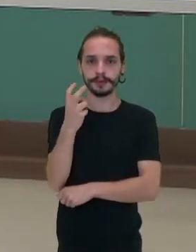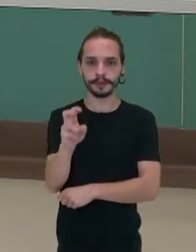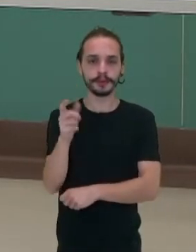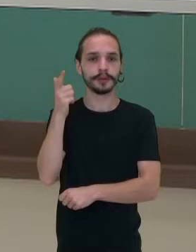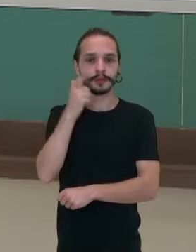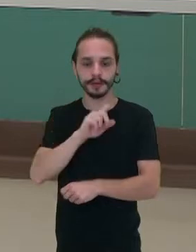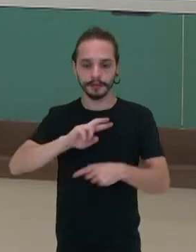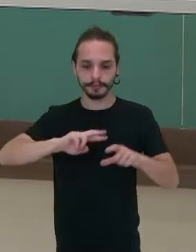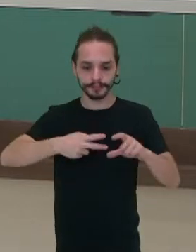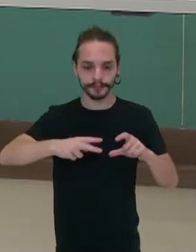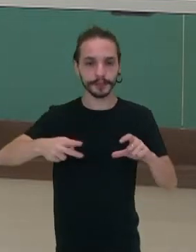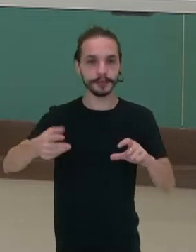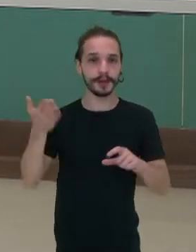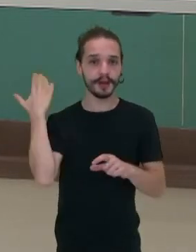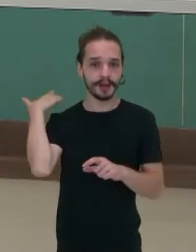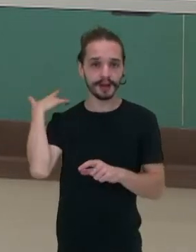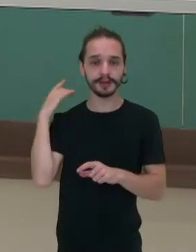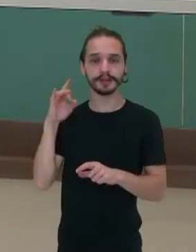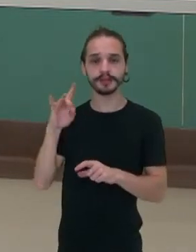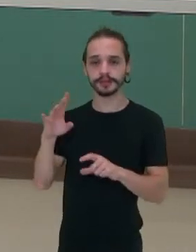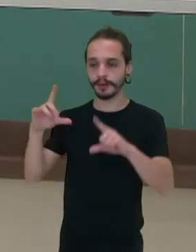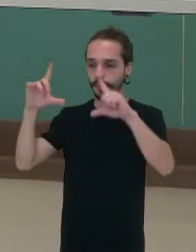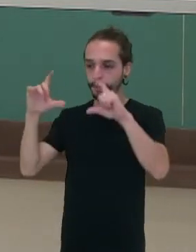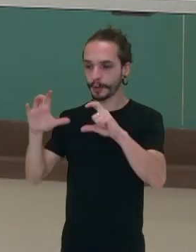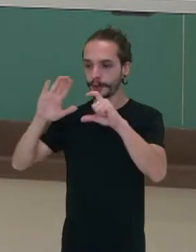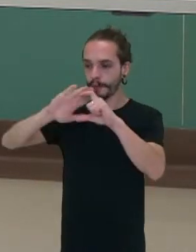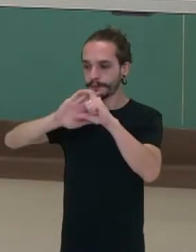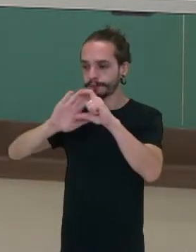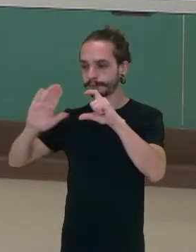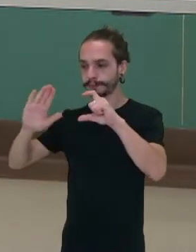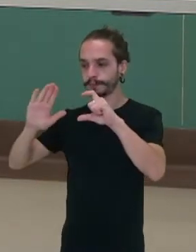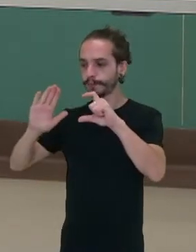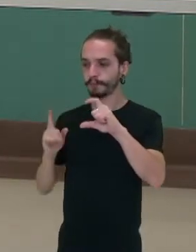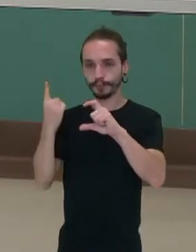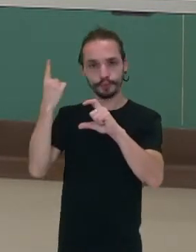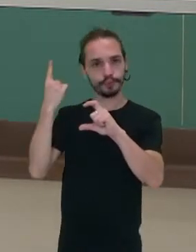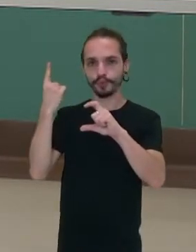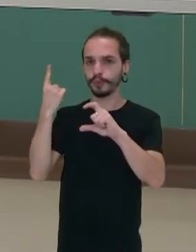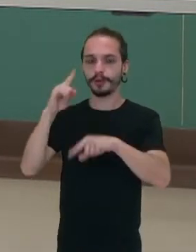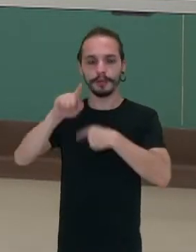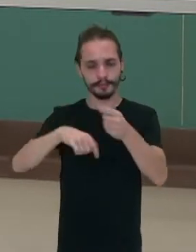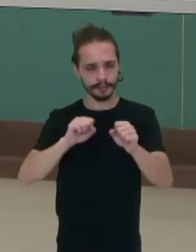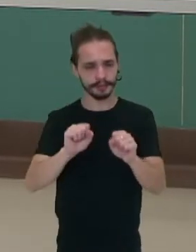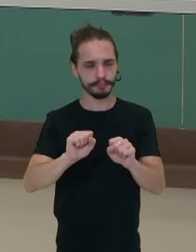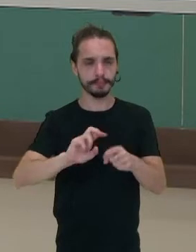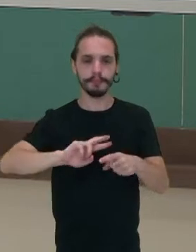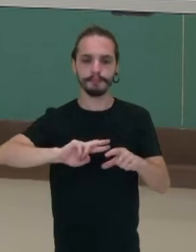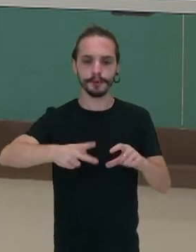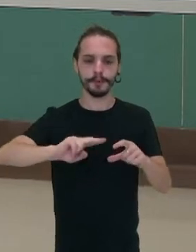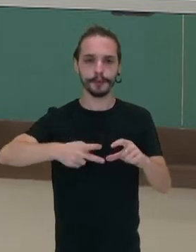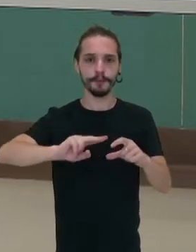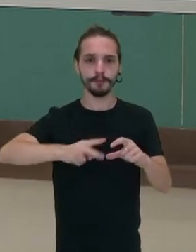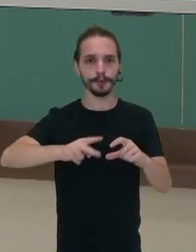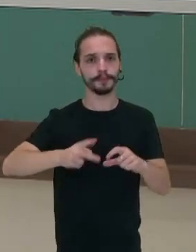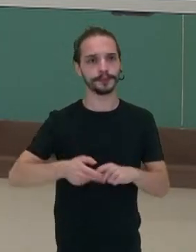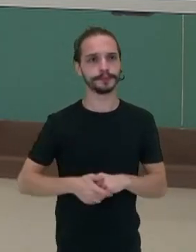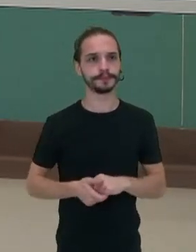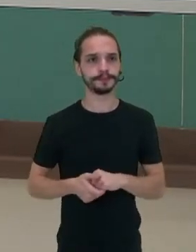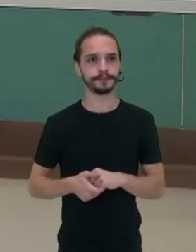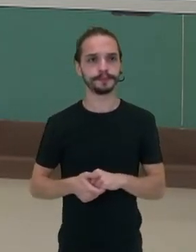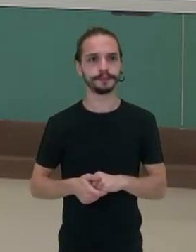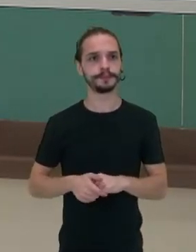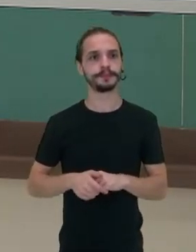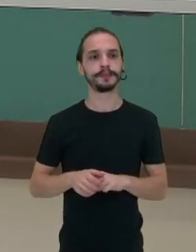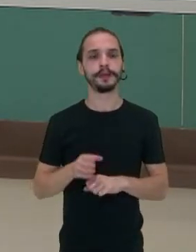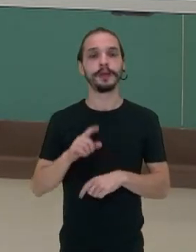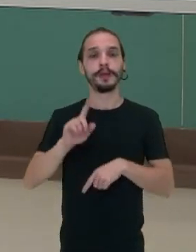essa fotografia. No início da fotografia, se fazer uma fotografia, não tinha como reproduzir, aquela única. Agora já pode reproduzir. E quando surge a fotografia